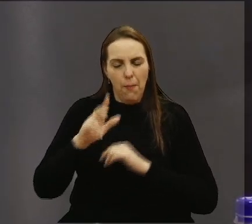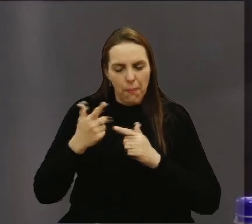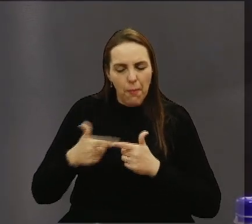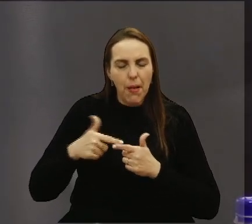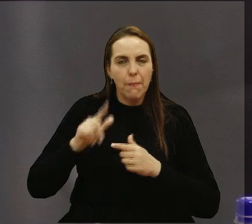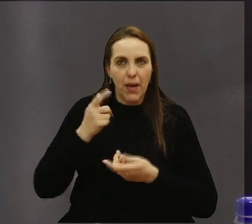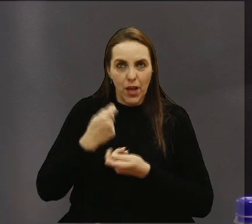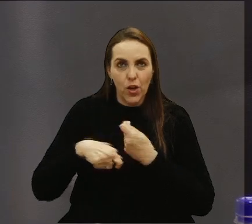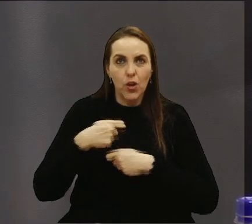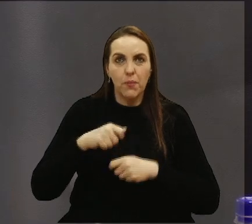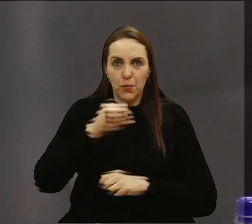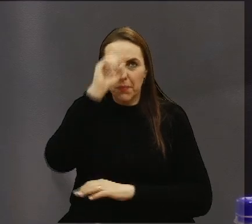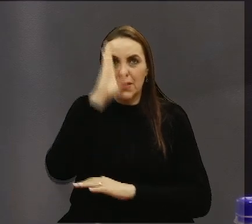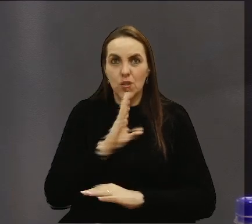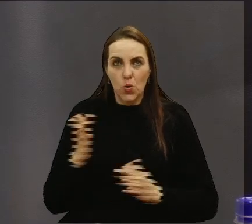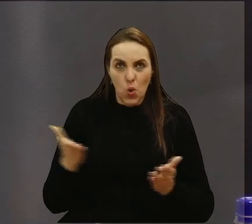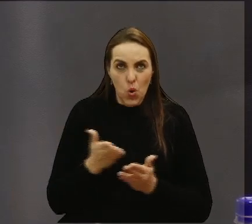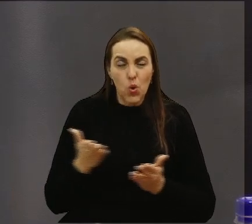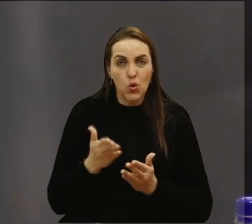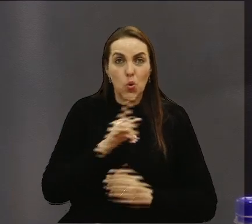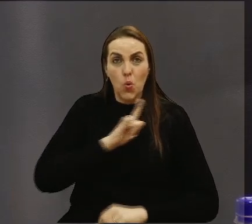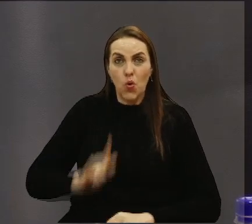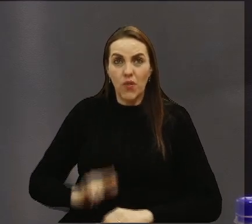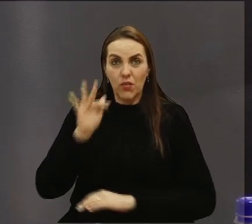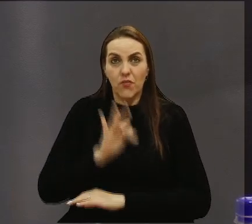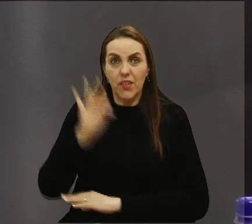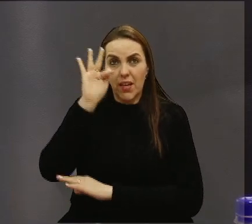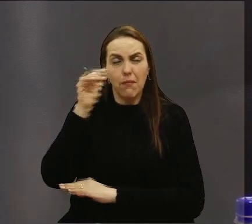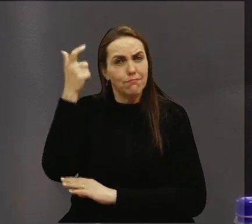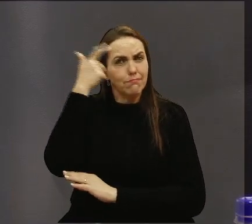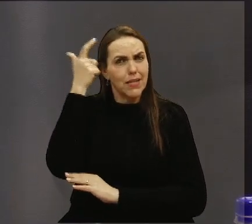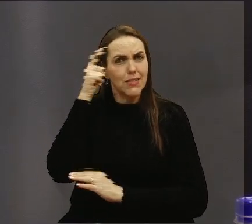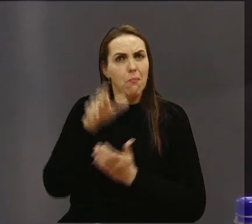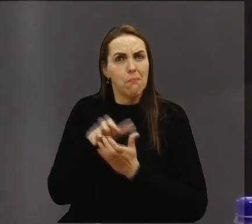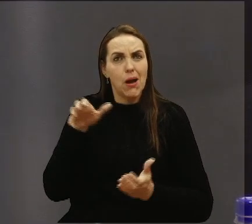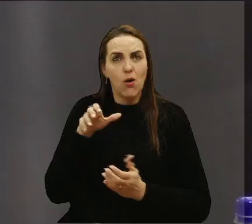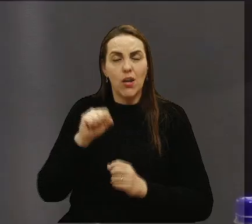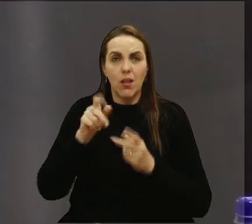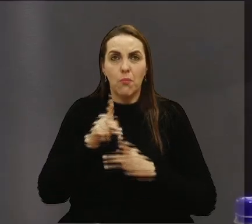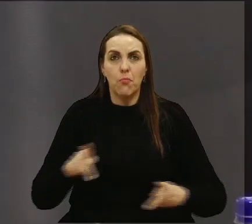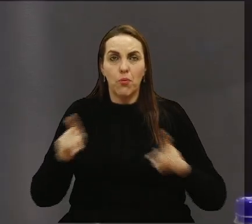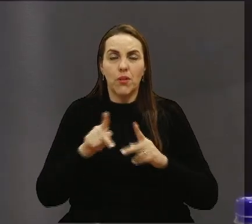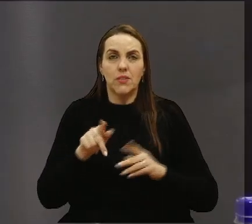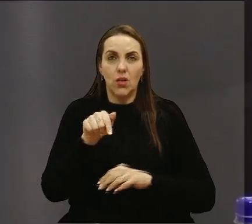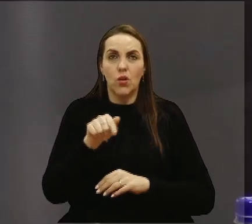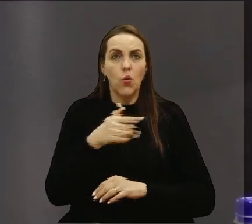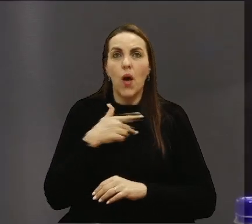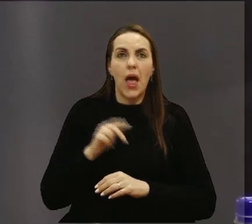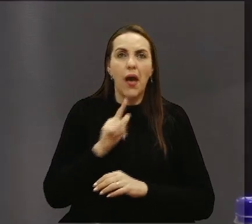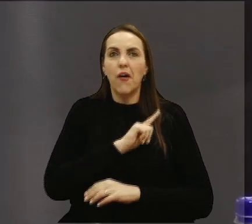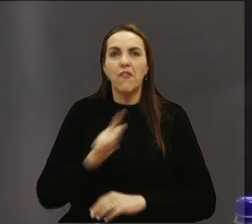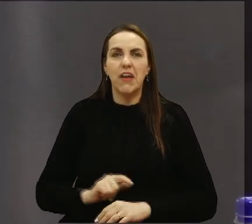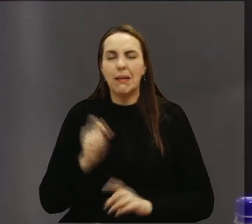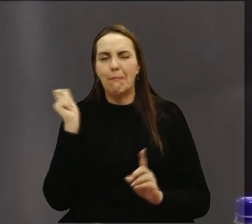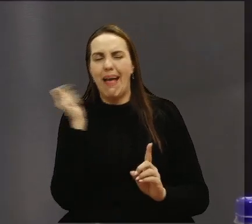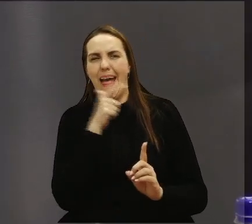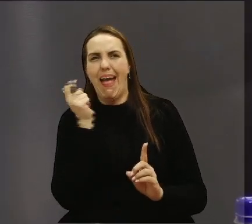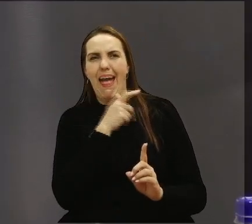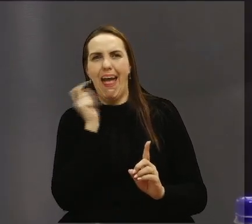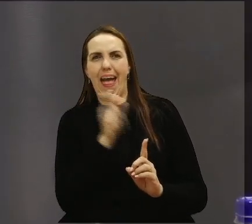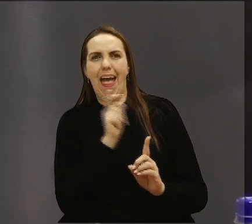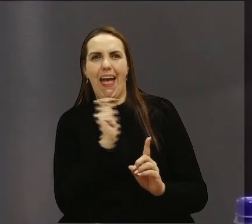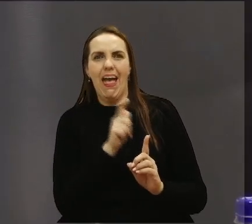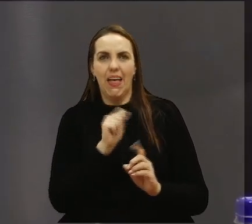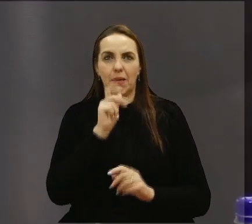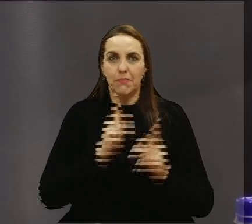Brasil hoje. E nós temos um governo federal que pensa na maioria da população. E não um governo que faz chacota com as pessoas que,